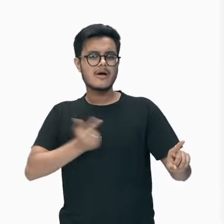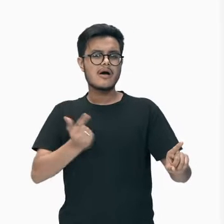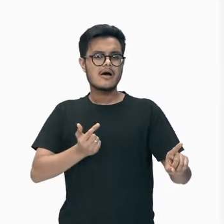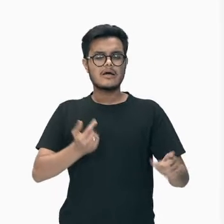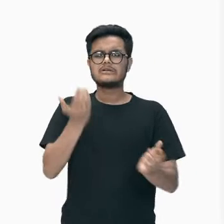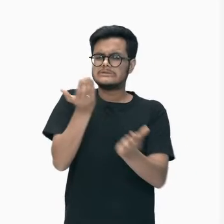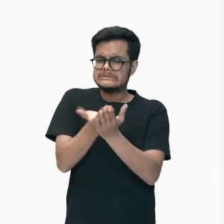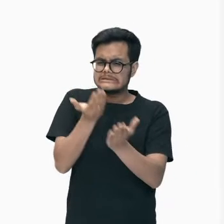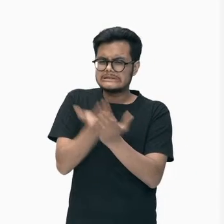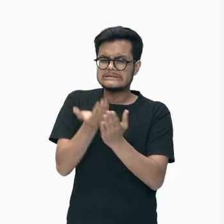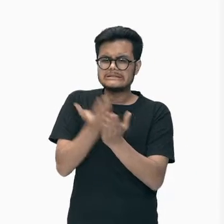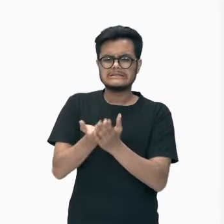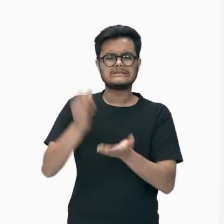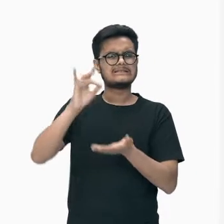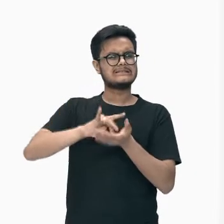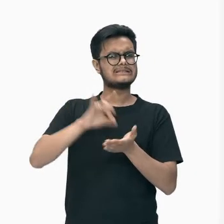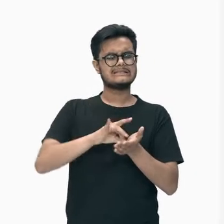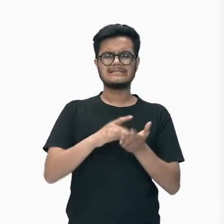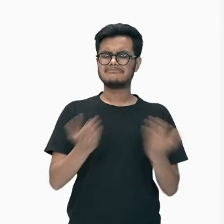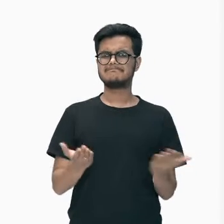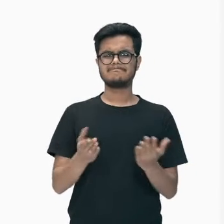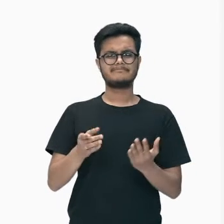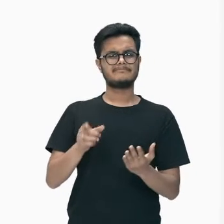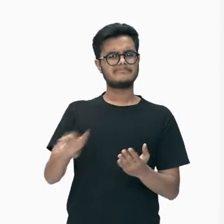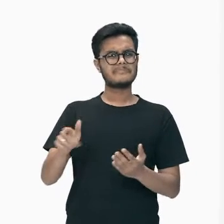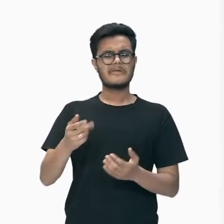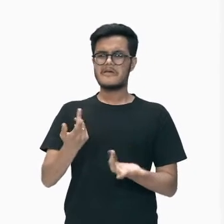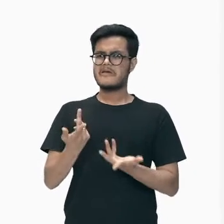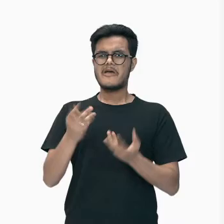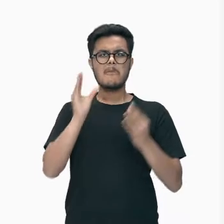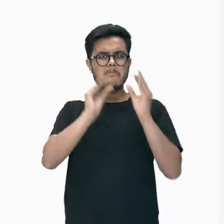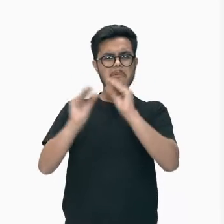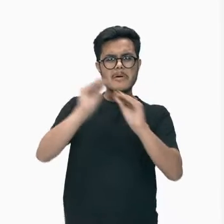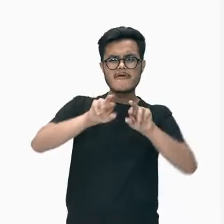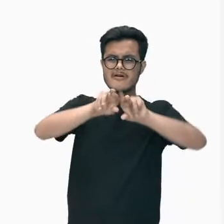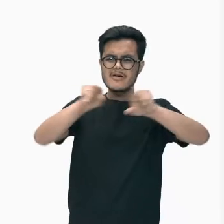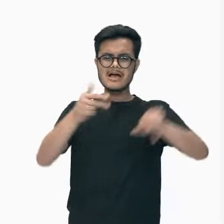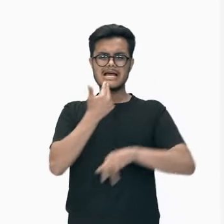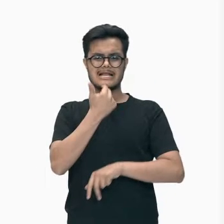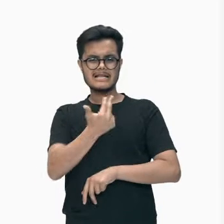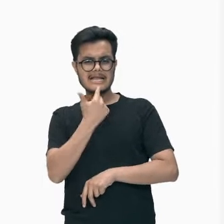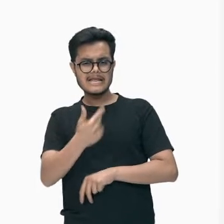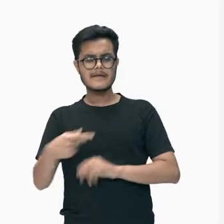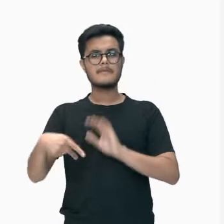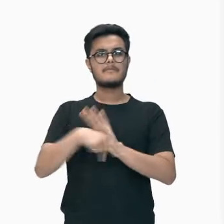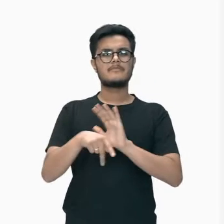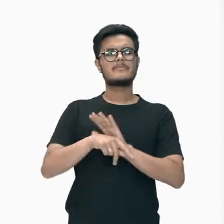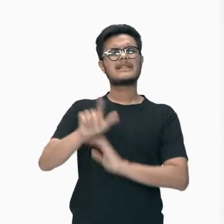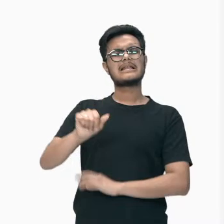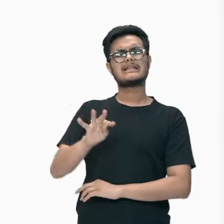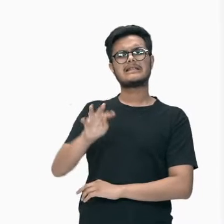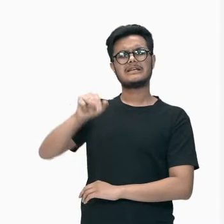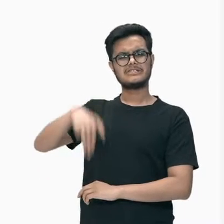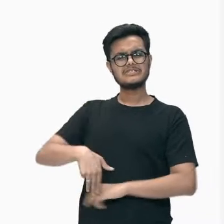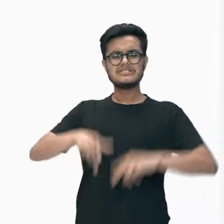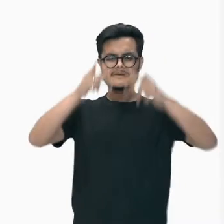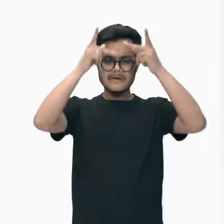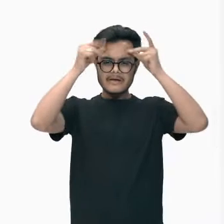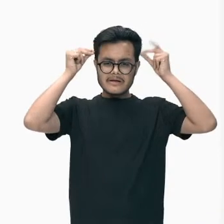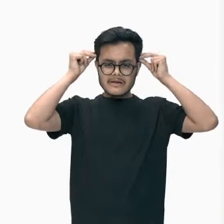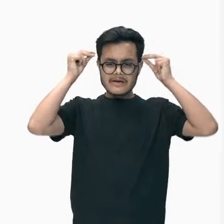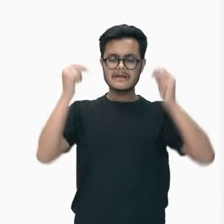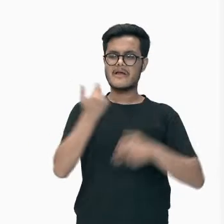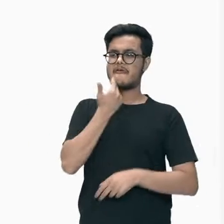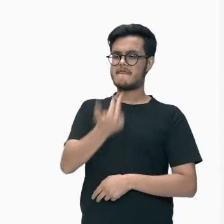Pedro estudava demais, era uma pessoa que falava muitas línguas, principalmente as línguas clássicas, né? Latim, grego. Então era uma